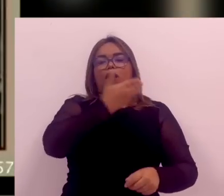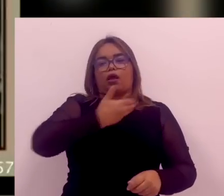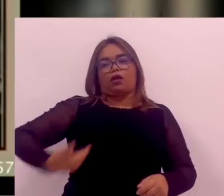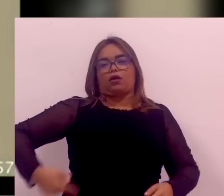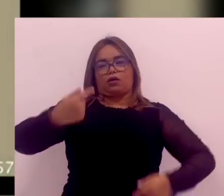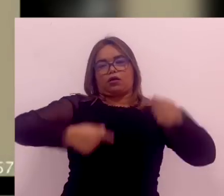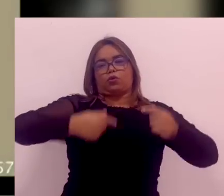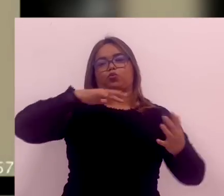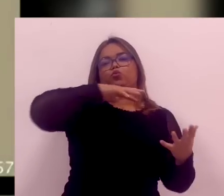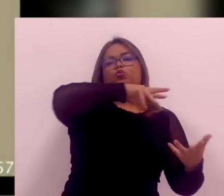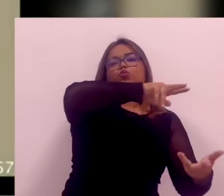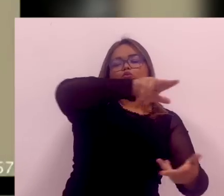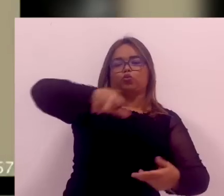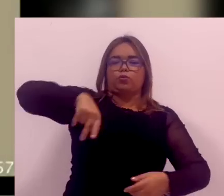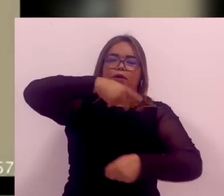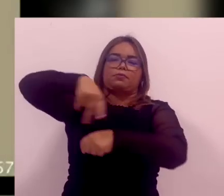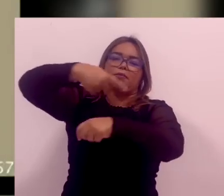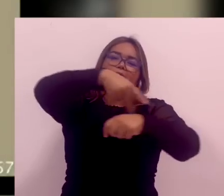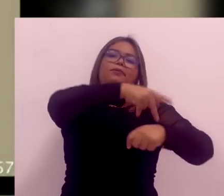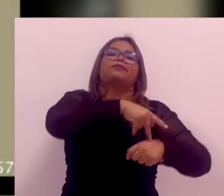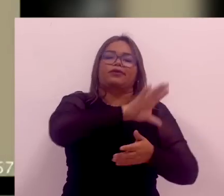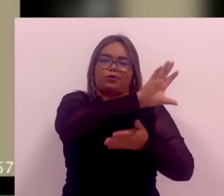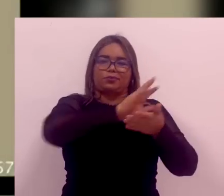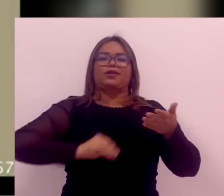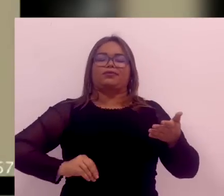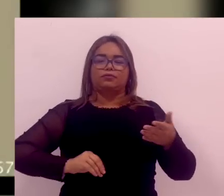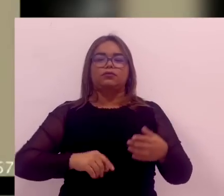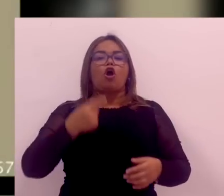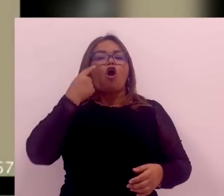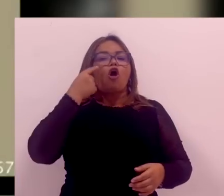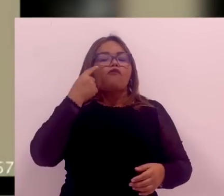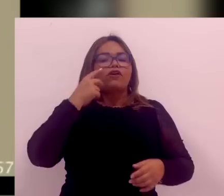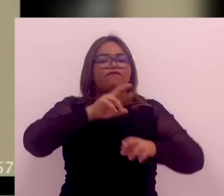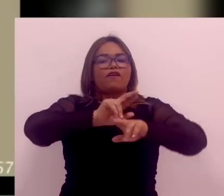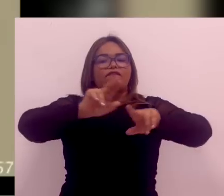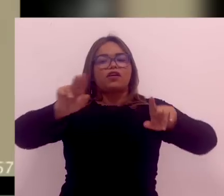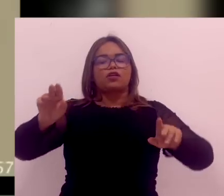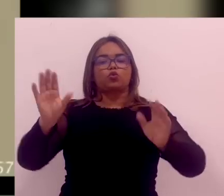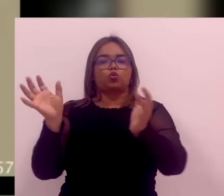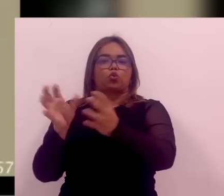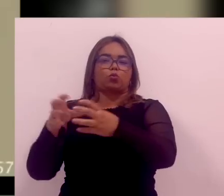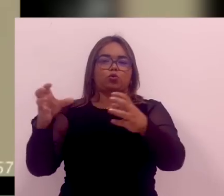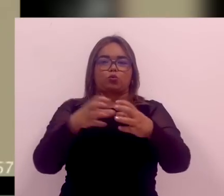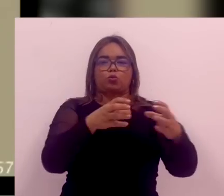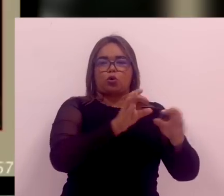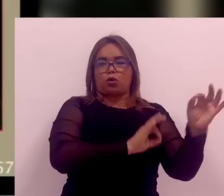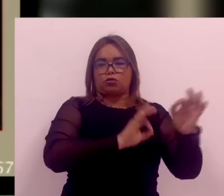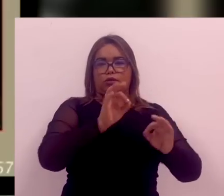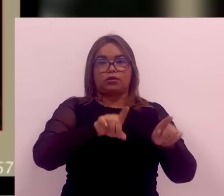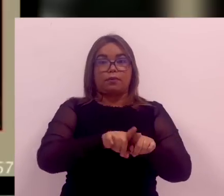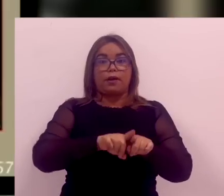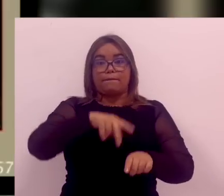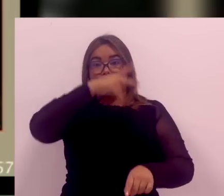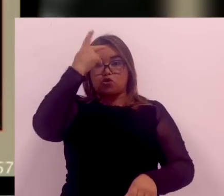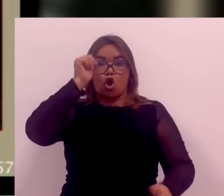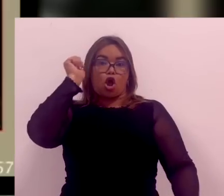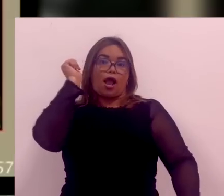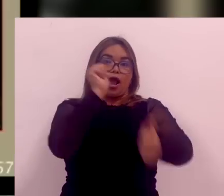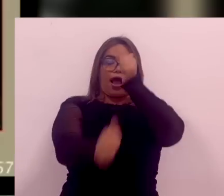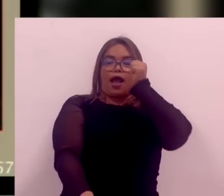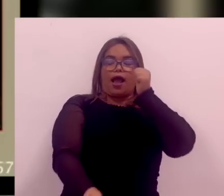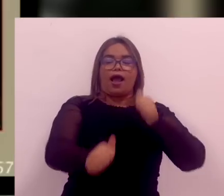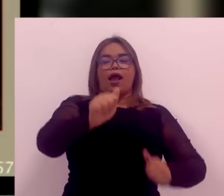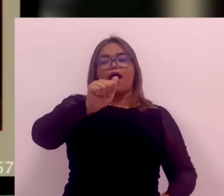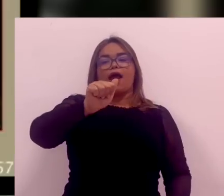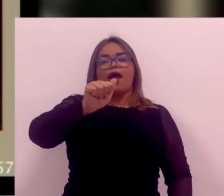vai encontrar representada nos parlamentos do mundo todo. Esses símbolos são muito comuns. Vocês vão ver muitas organizações que os